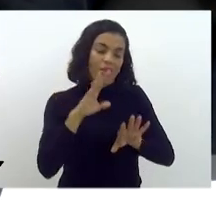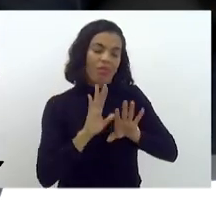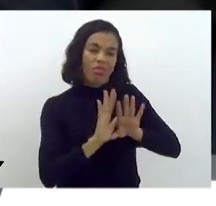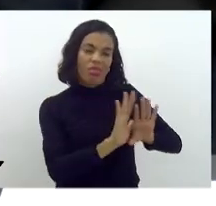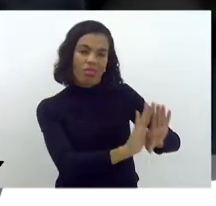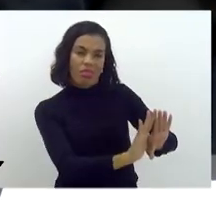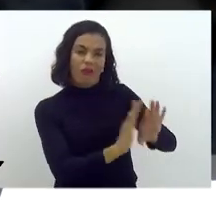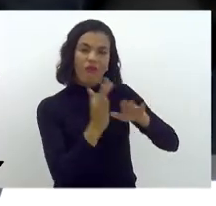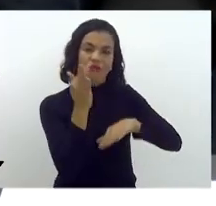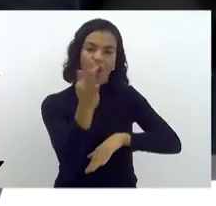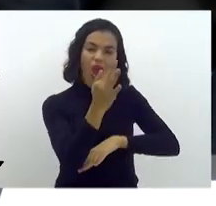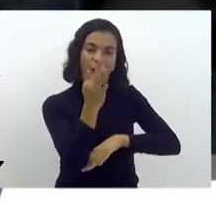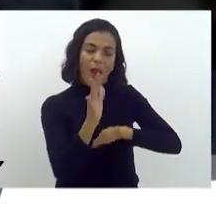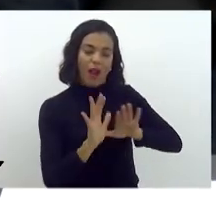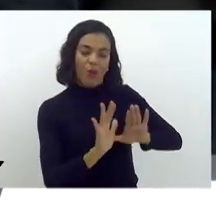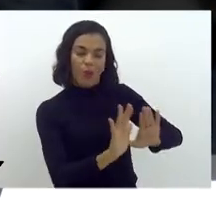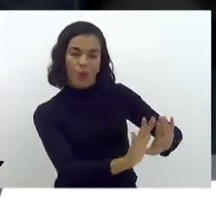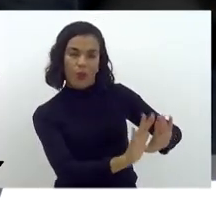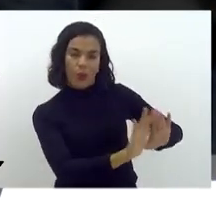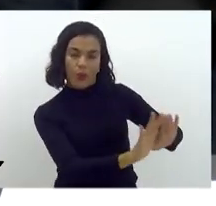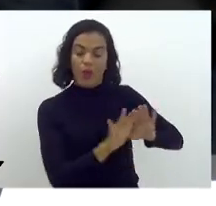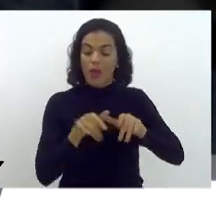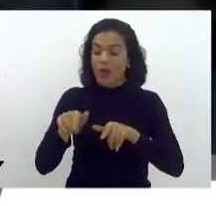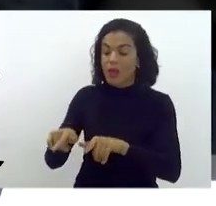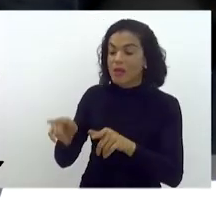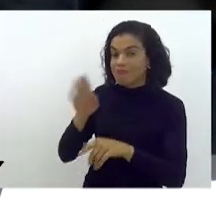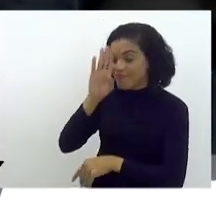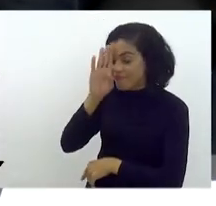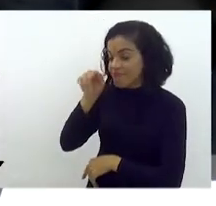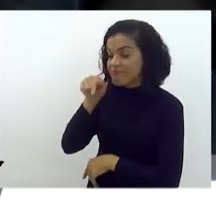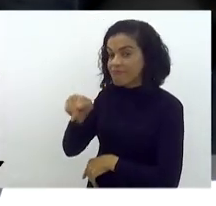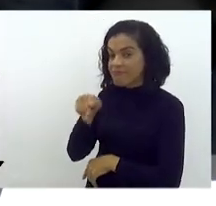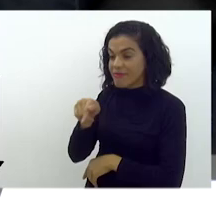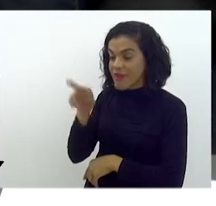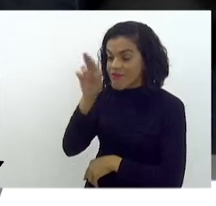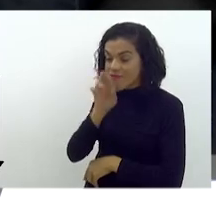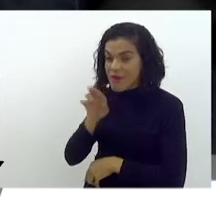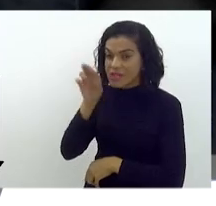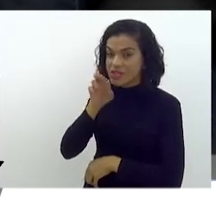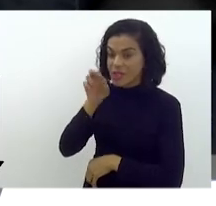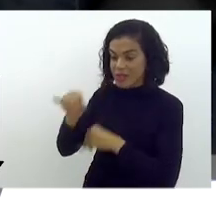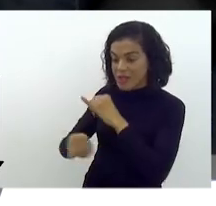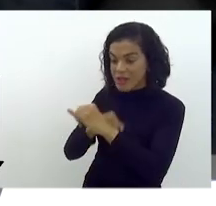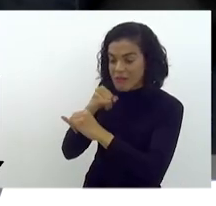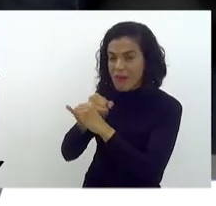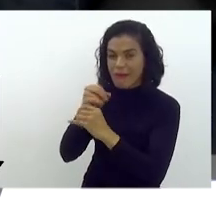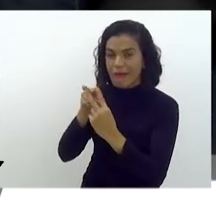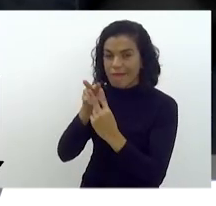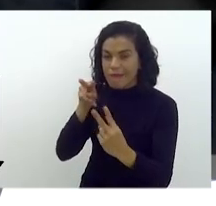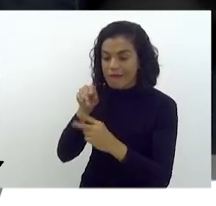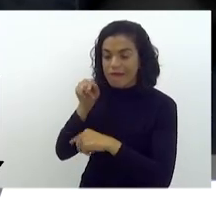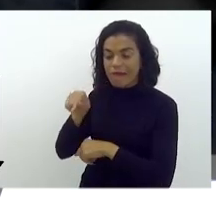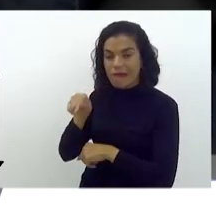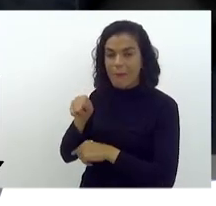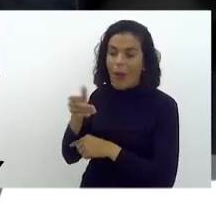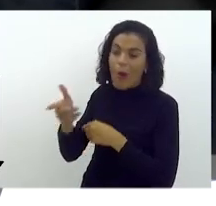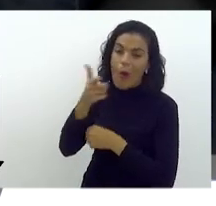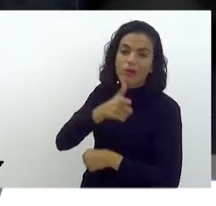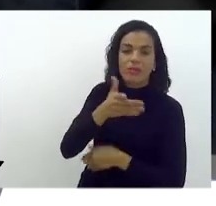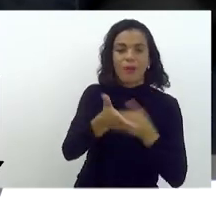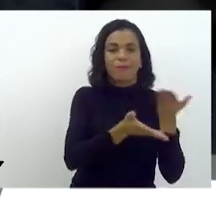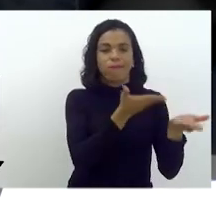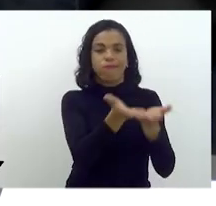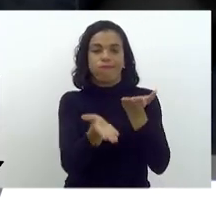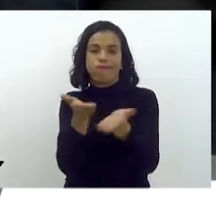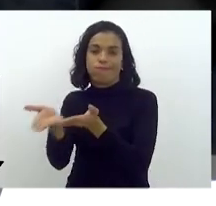formalismo que cerca a parte de direito para dar agilidade nesse caso de investigação para nós conseguimos atender a sociedade porque